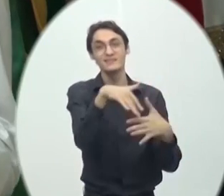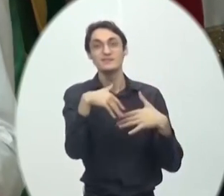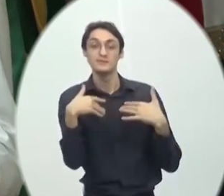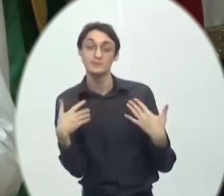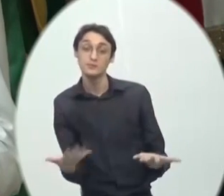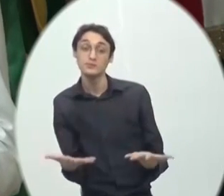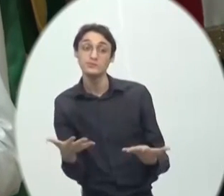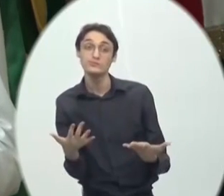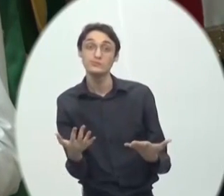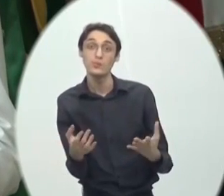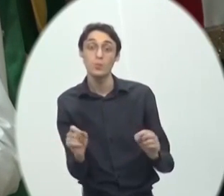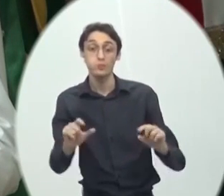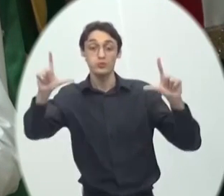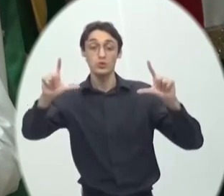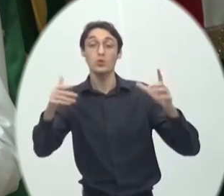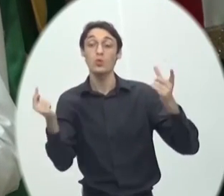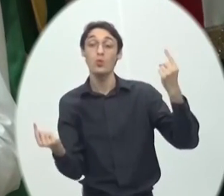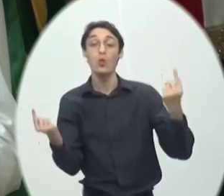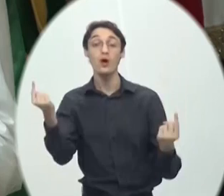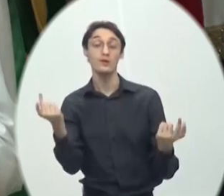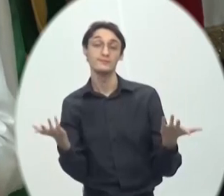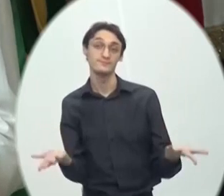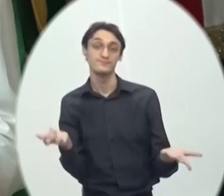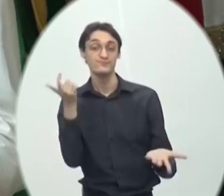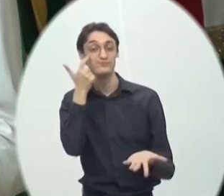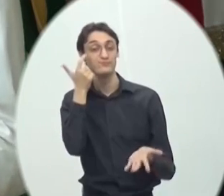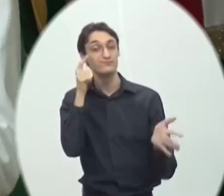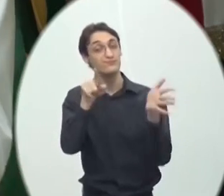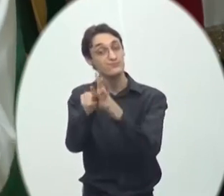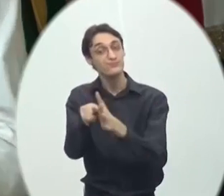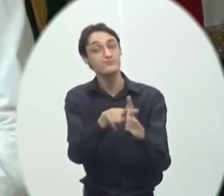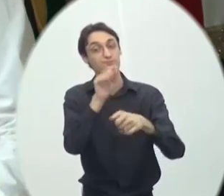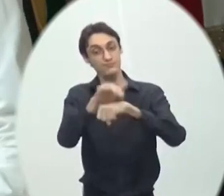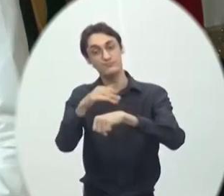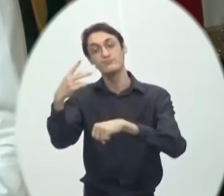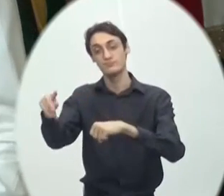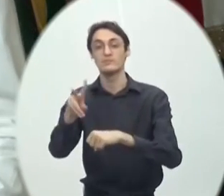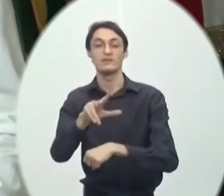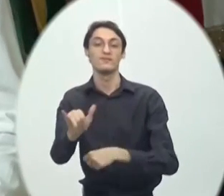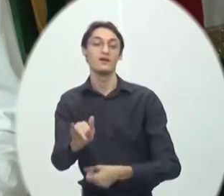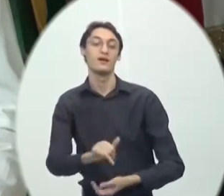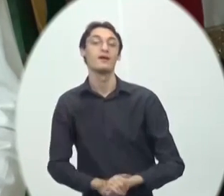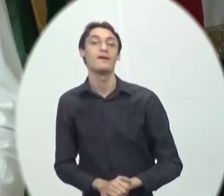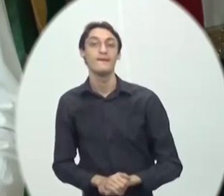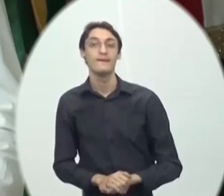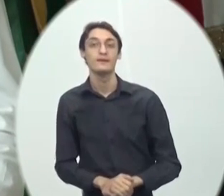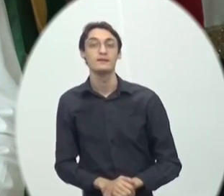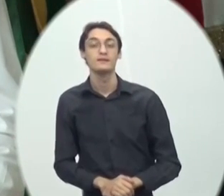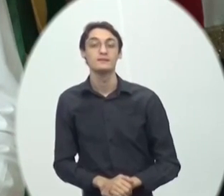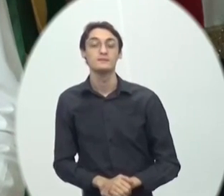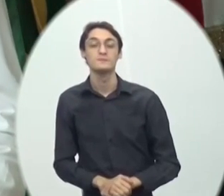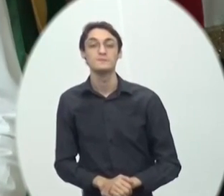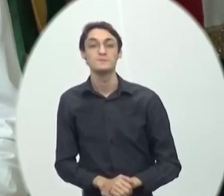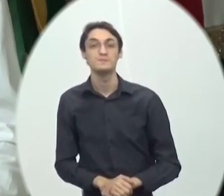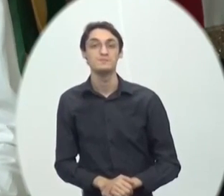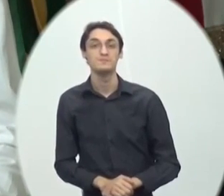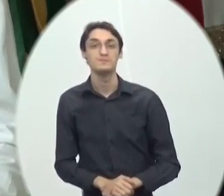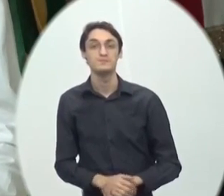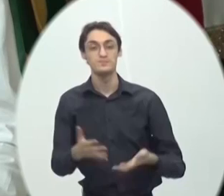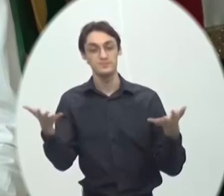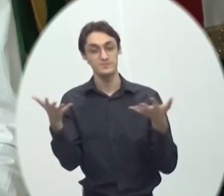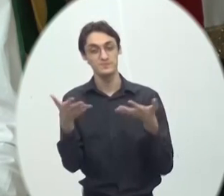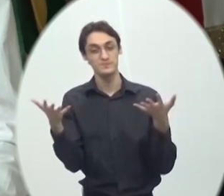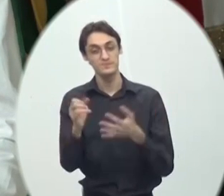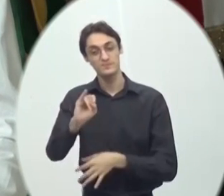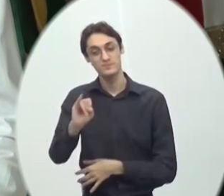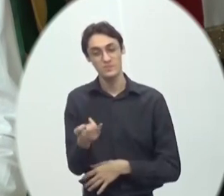é que veio os aumentos? Então, eu quero aproveitar na ocasião de hoje aqui